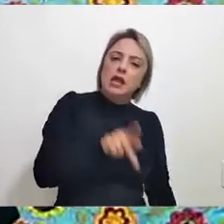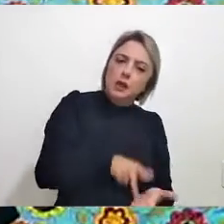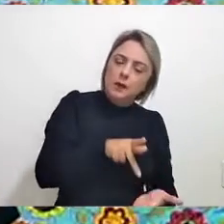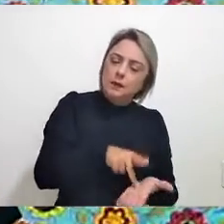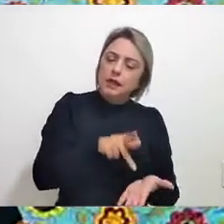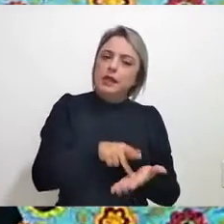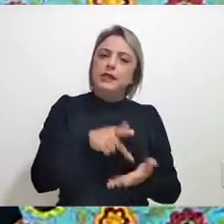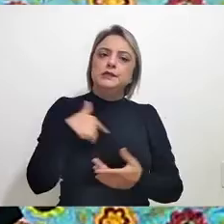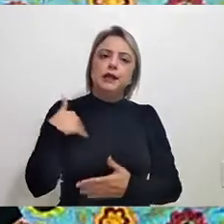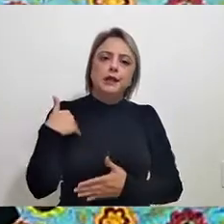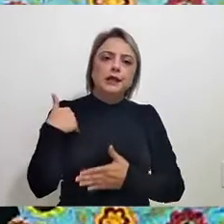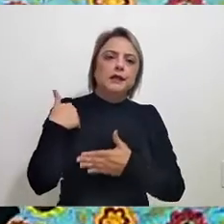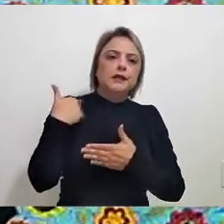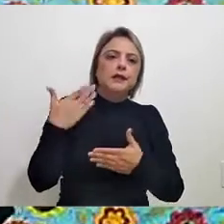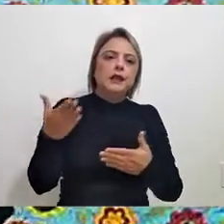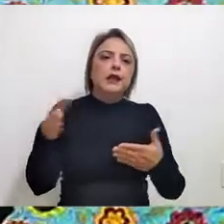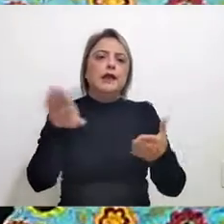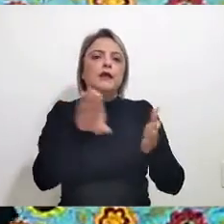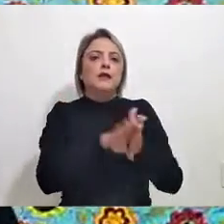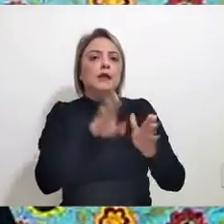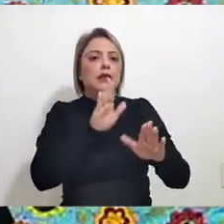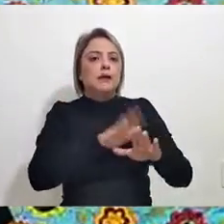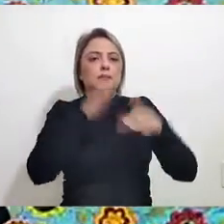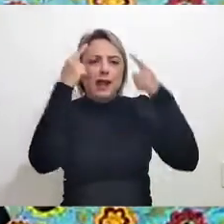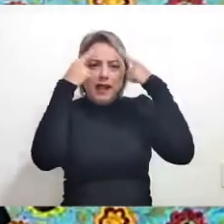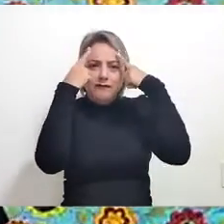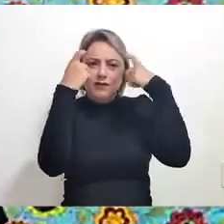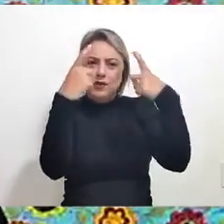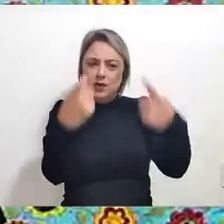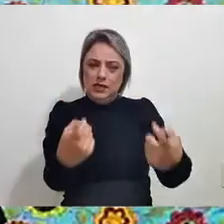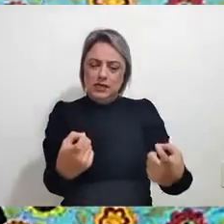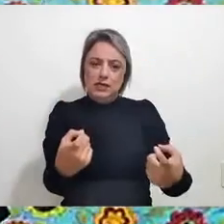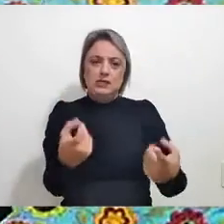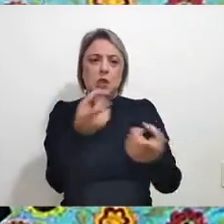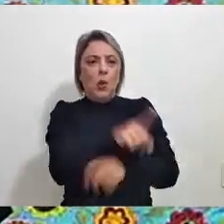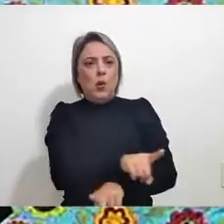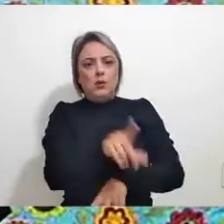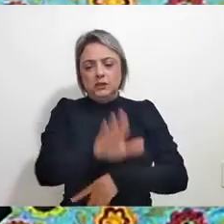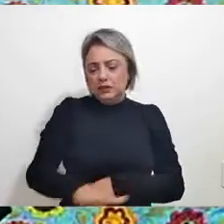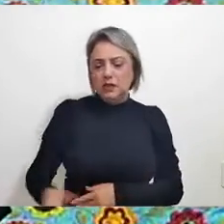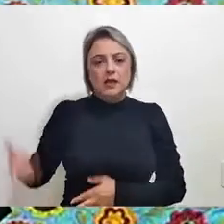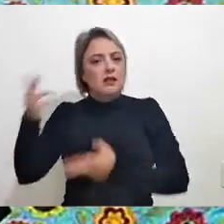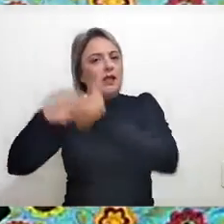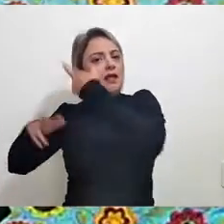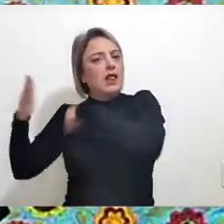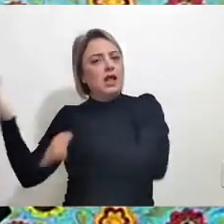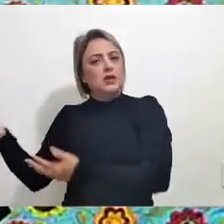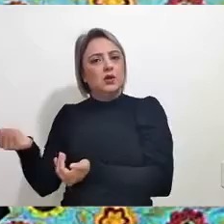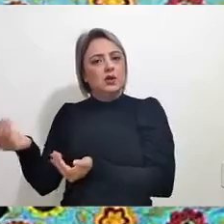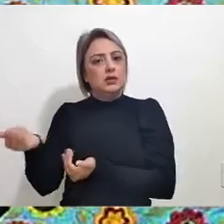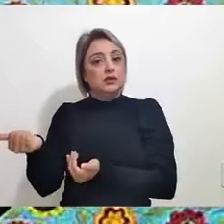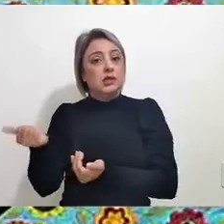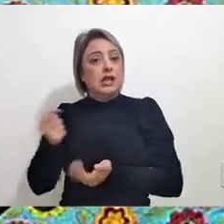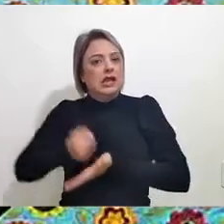tal. Quanto à lei da mordaça, eu acho que a gente teve uma notícia até boa aí recentemente, que o STF